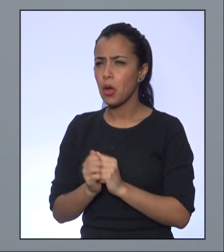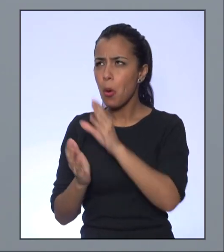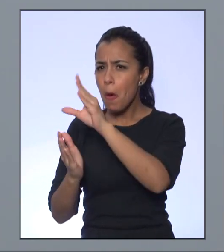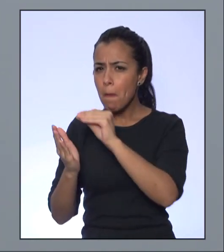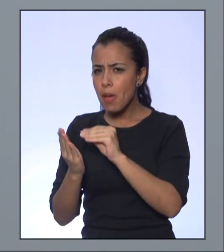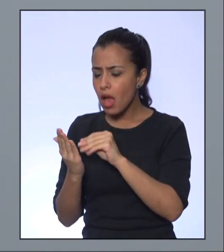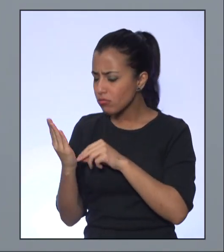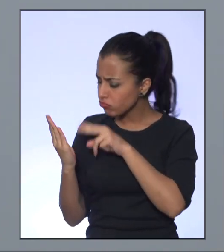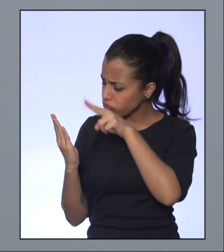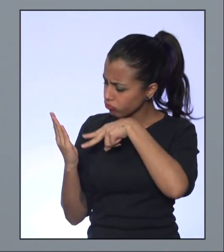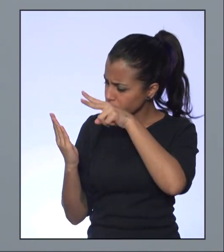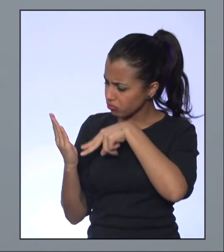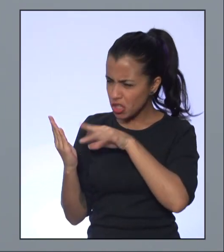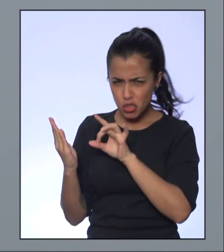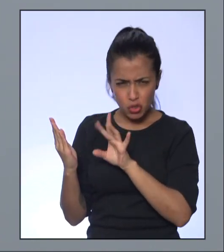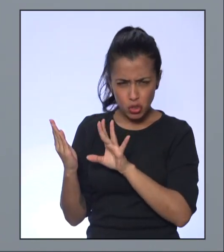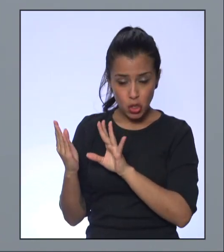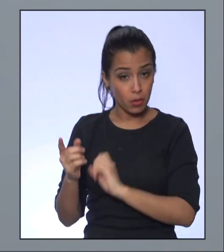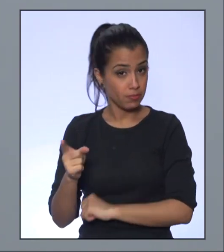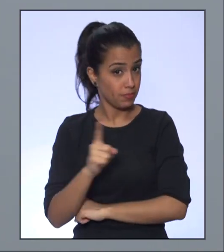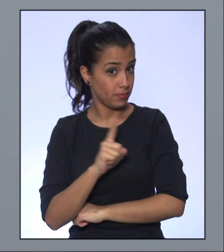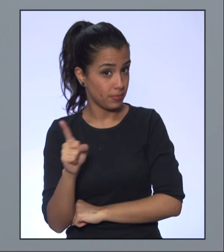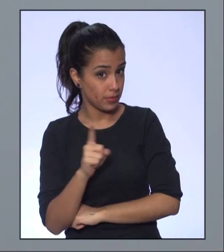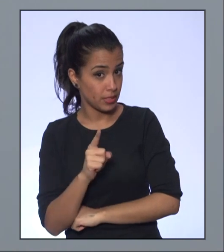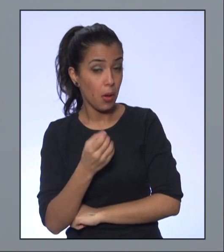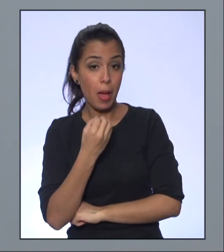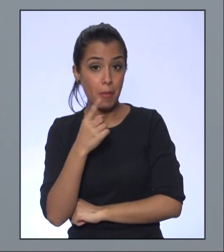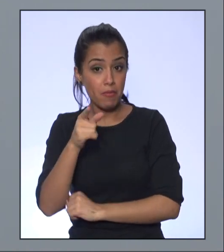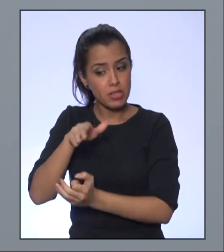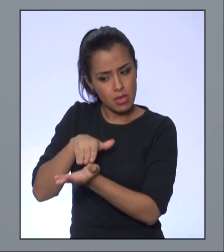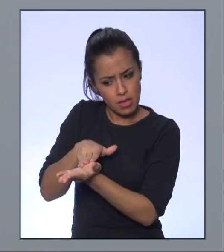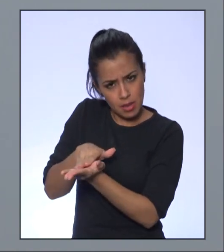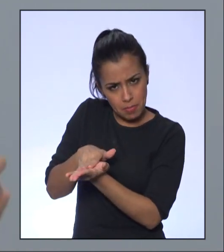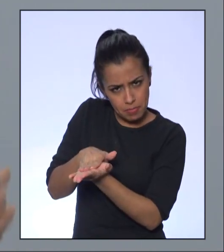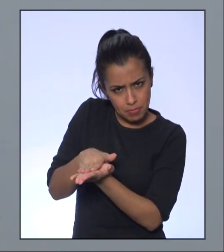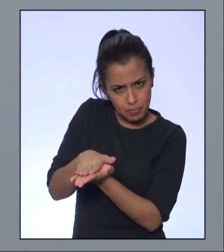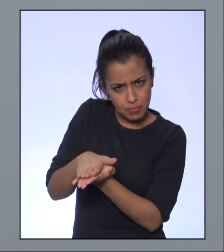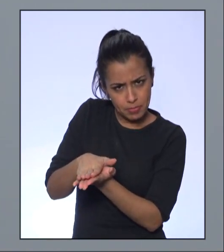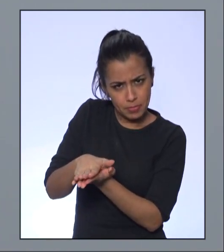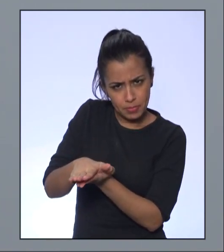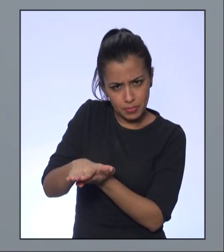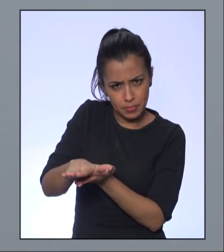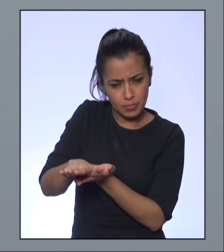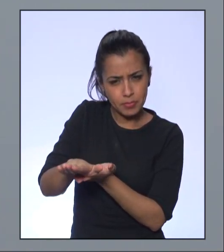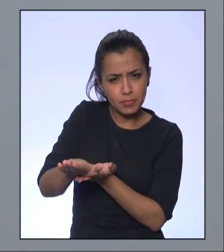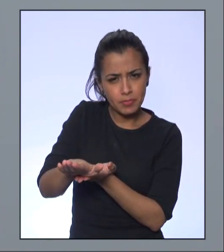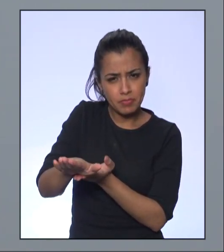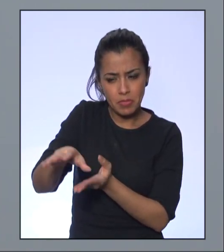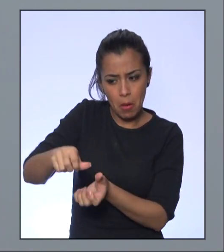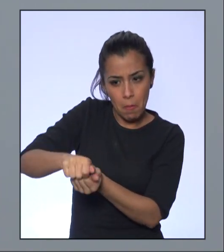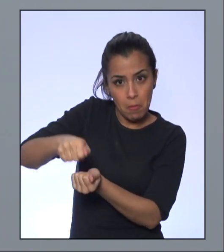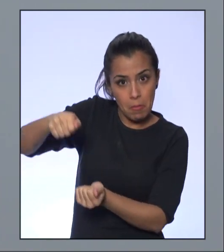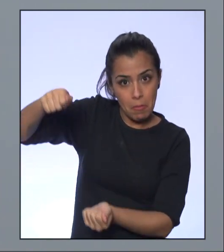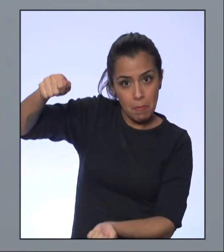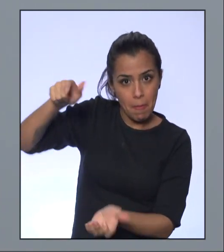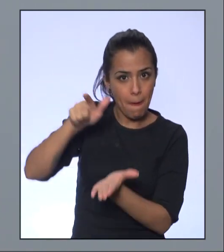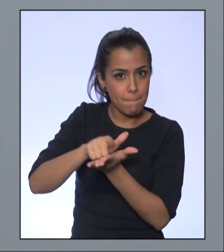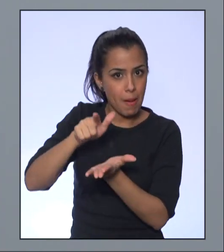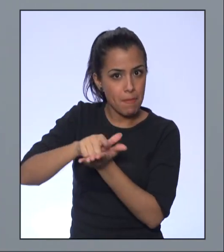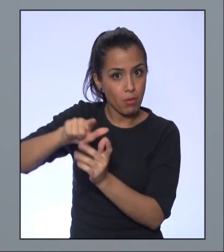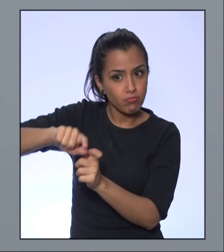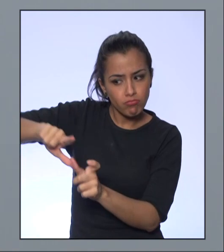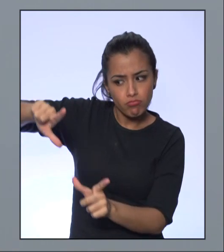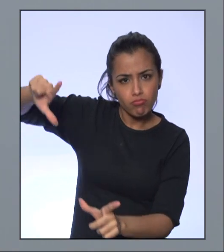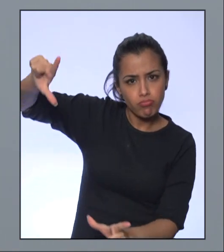Não. A ideia é que esse mapa ele seja impresso de forma, num papel grande e numa